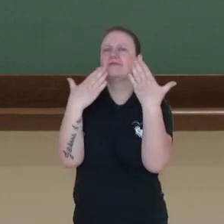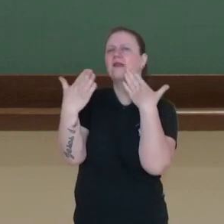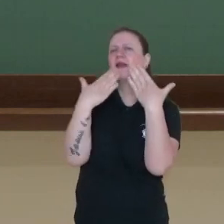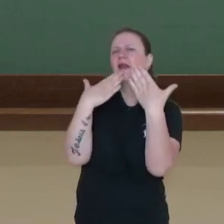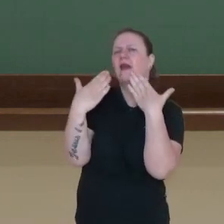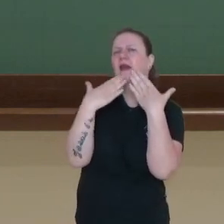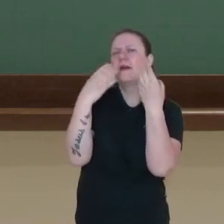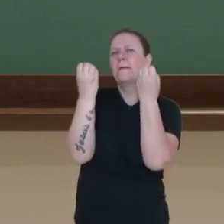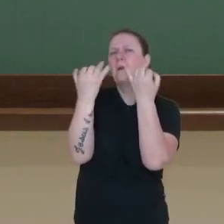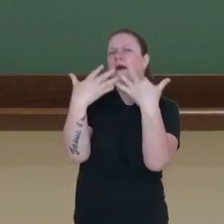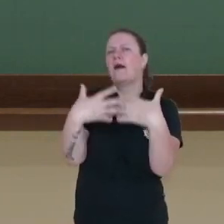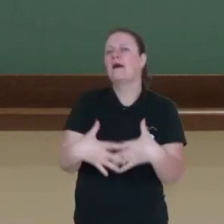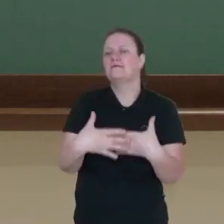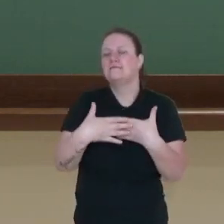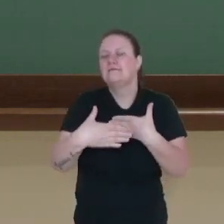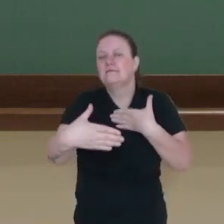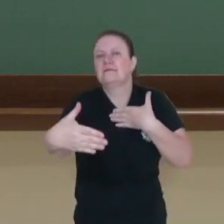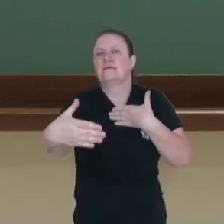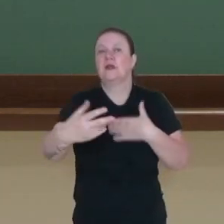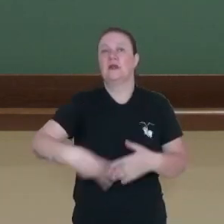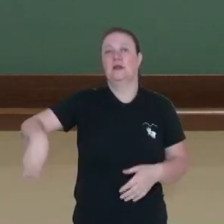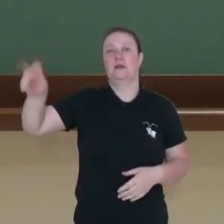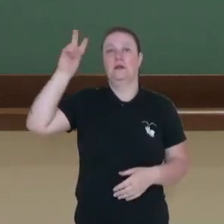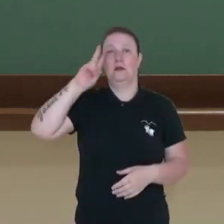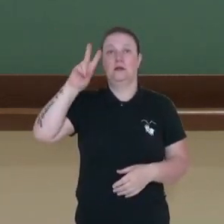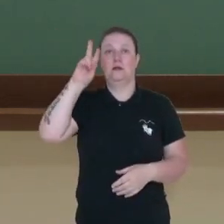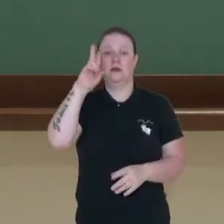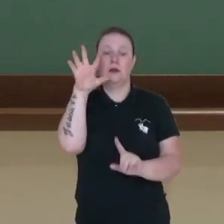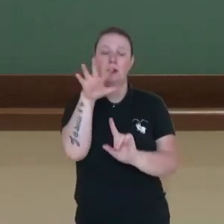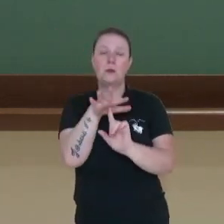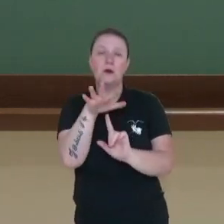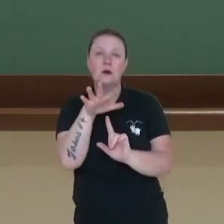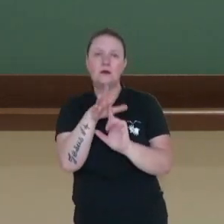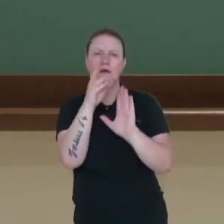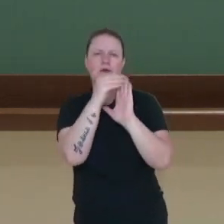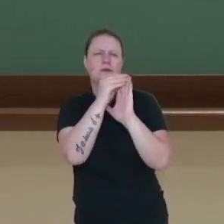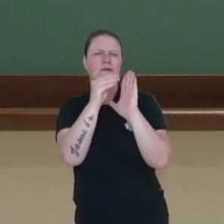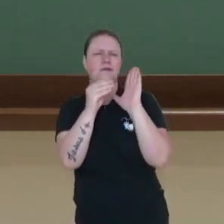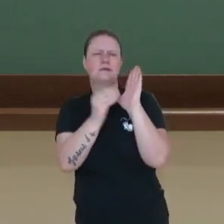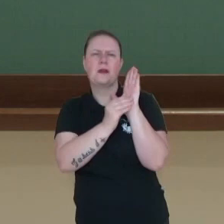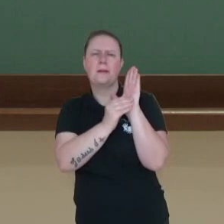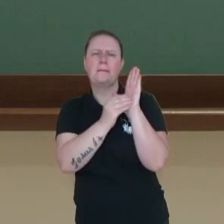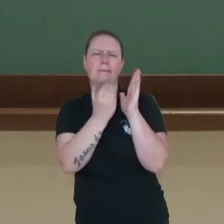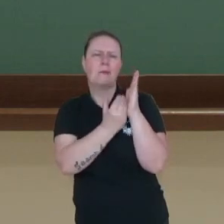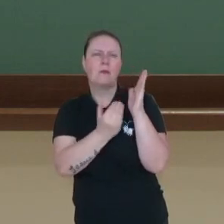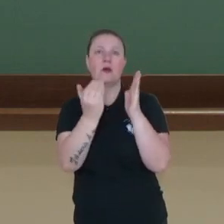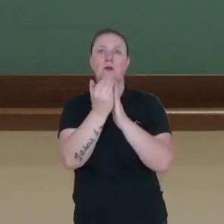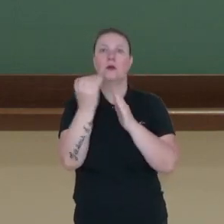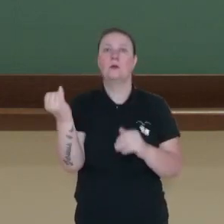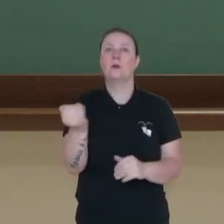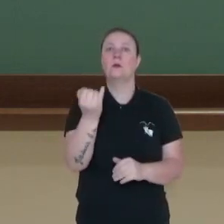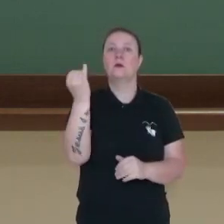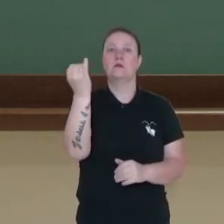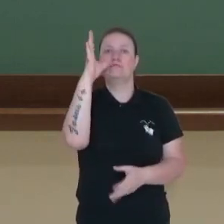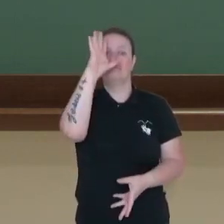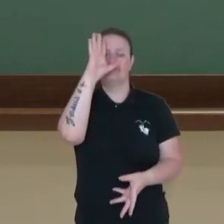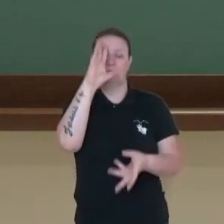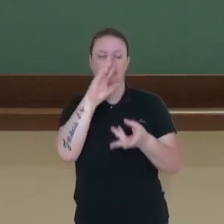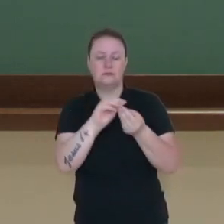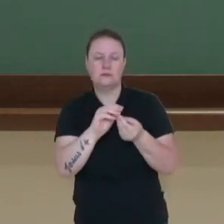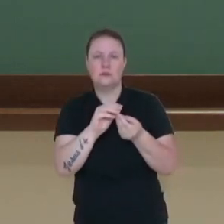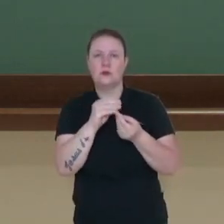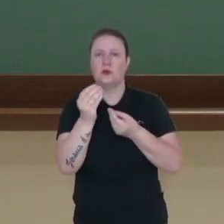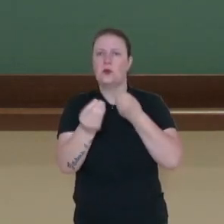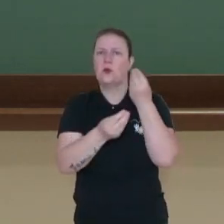sobre história do Paraná. Um dos conteúdos mais importantes, né? Entender a história